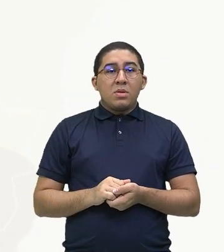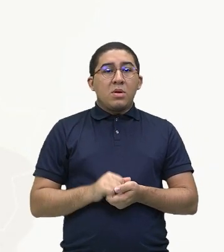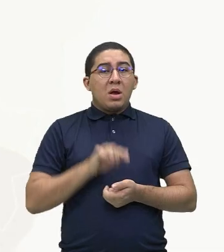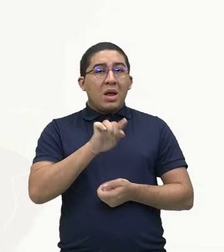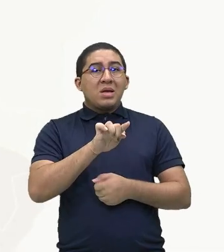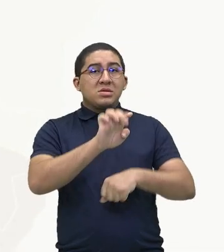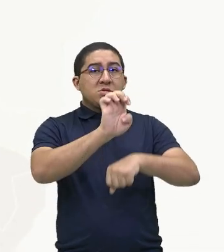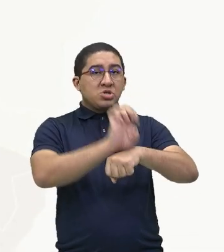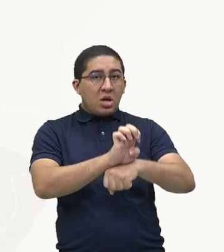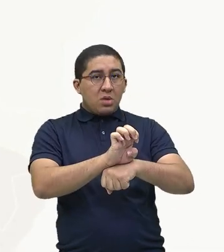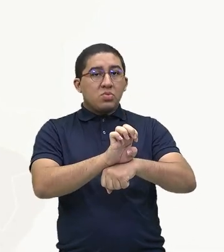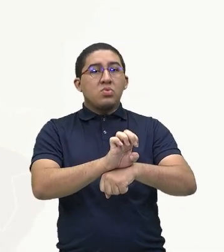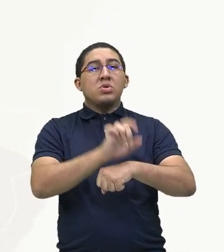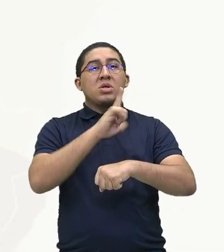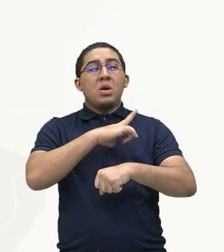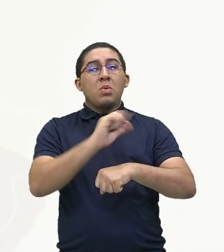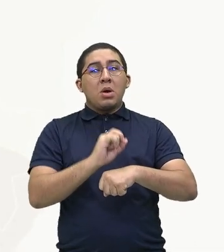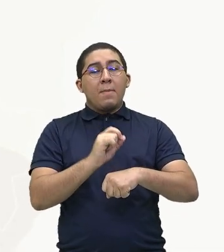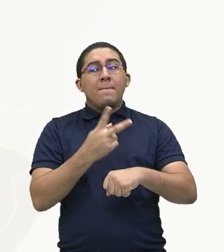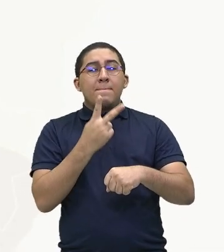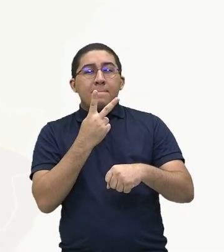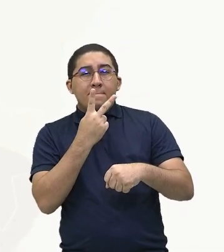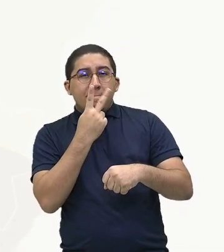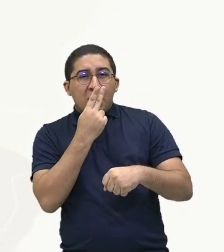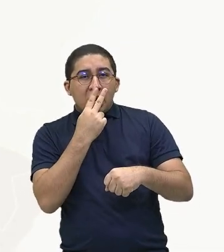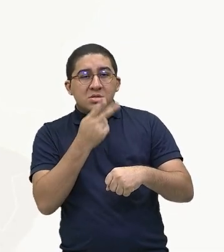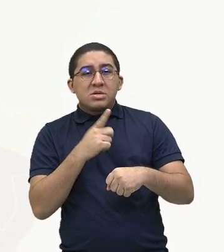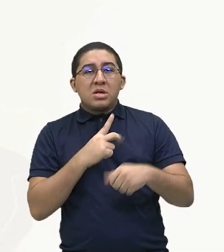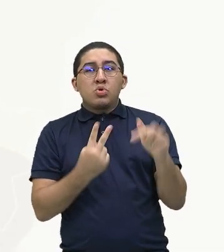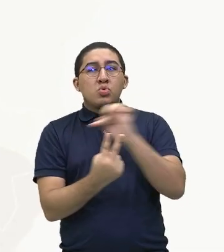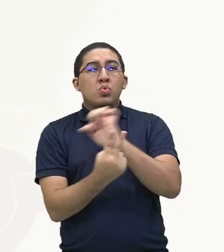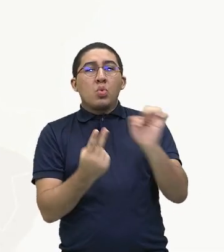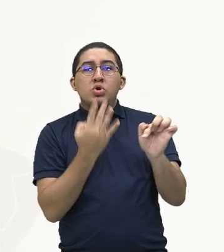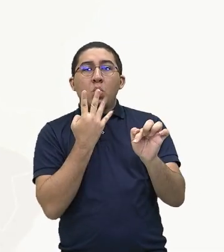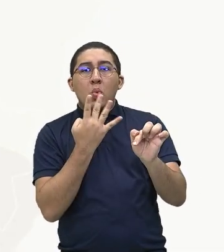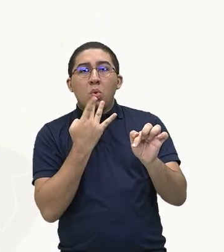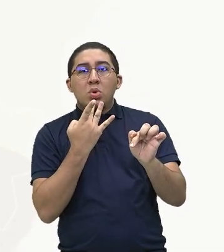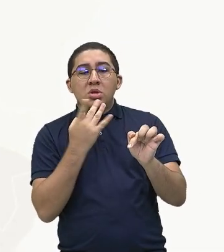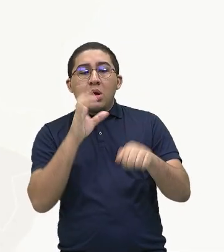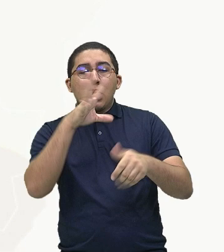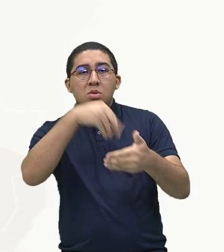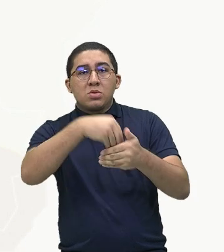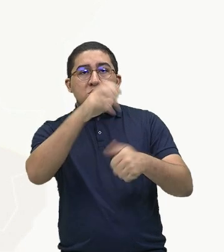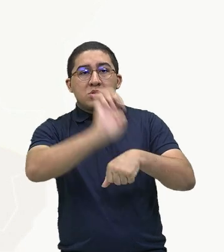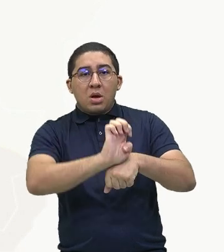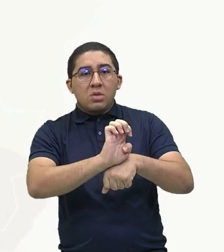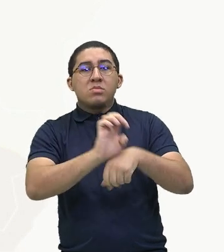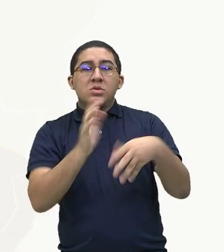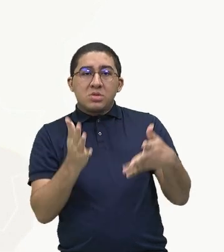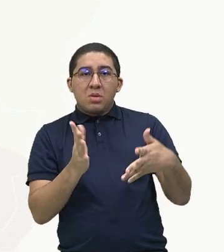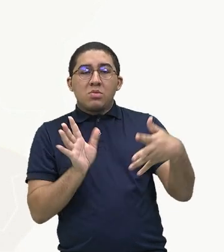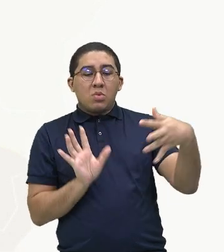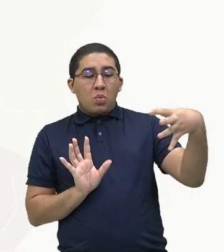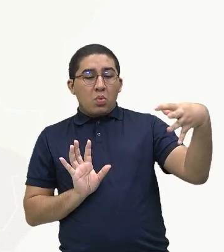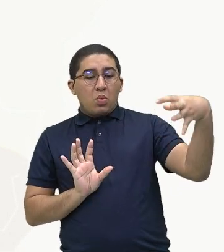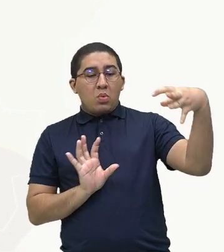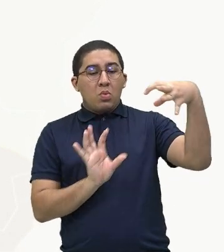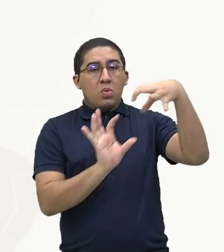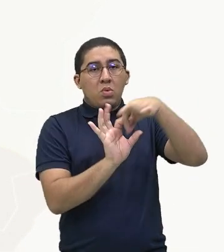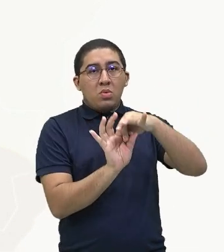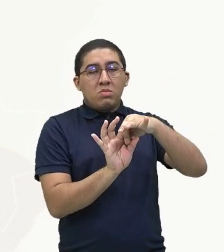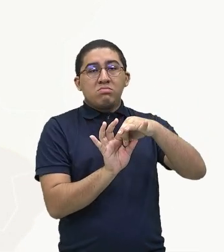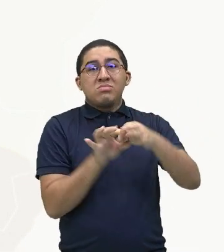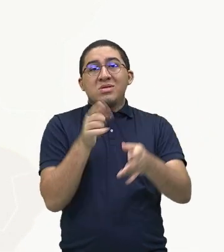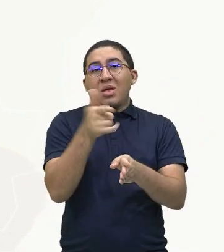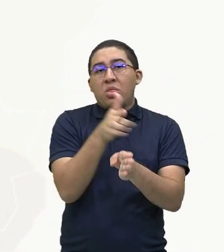aqui na Amazônia, mas também está inserido na região Centro-Sul. Então, são esses limites